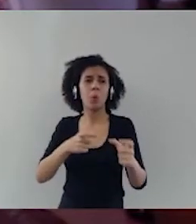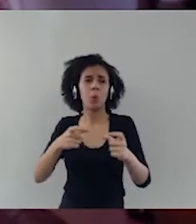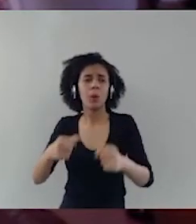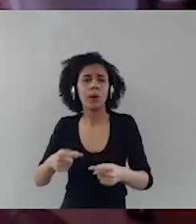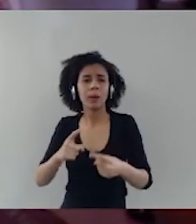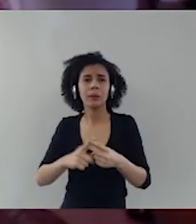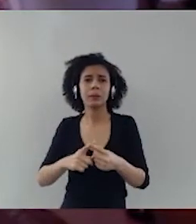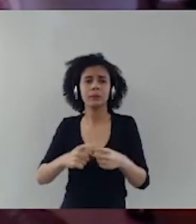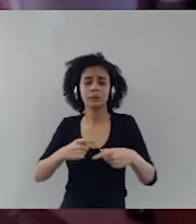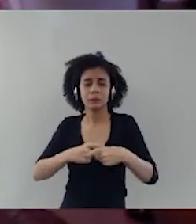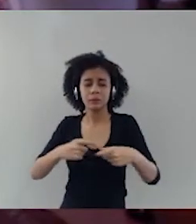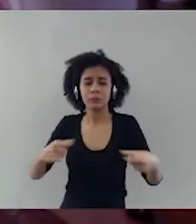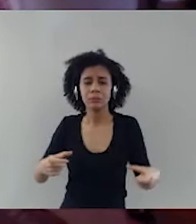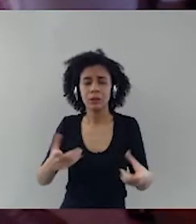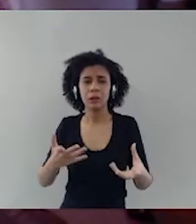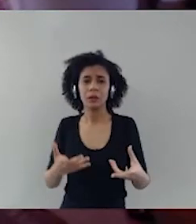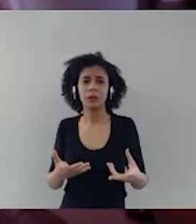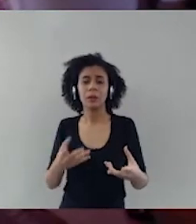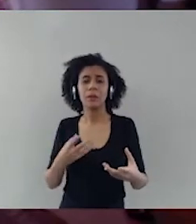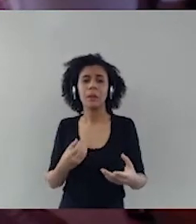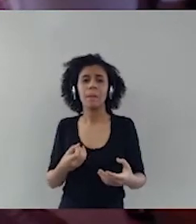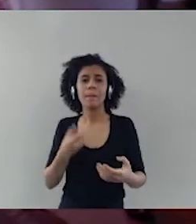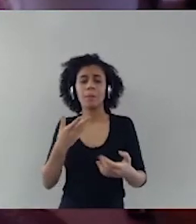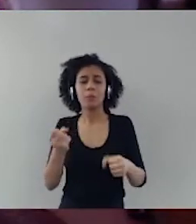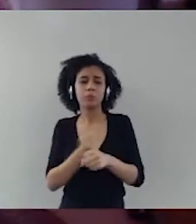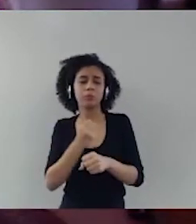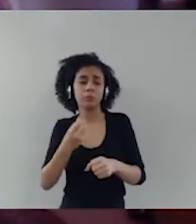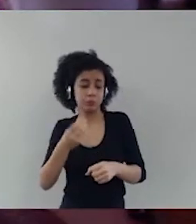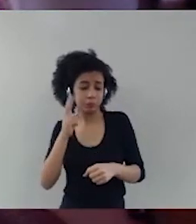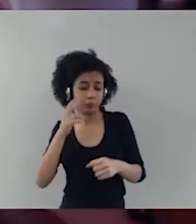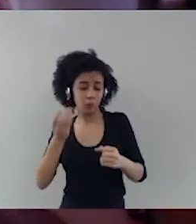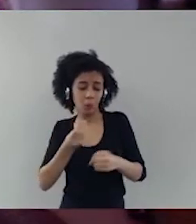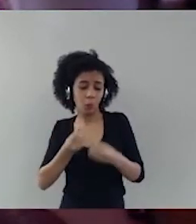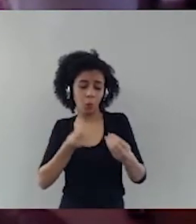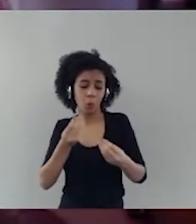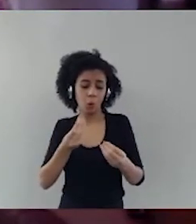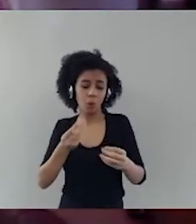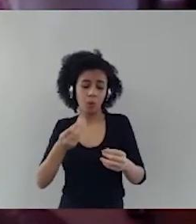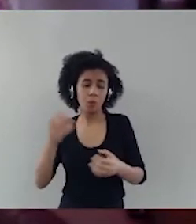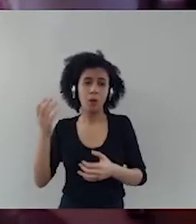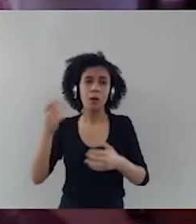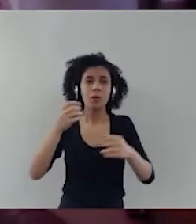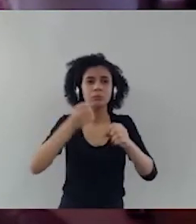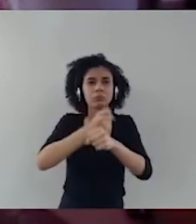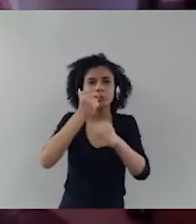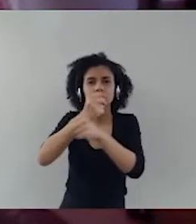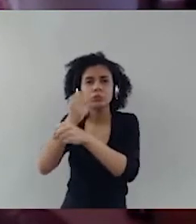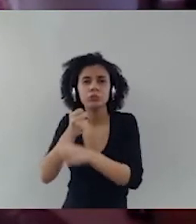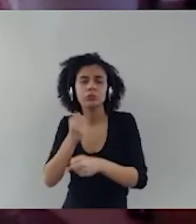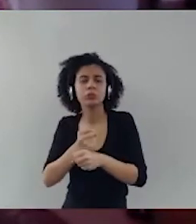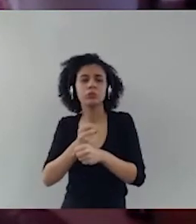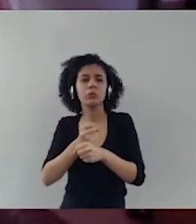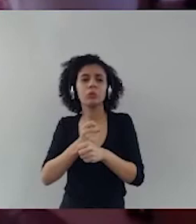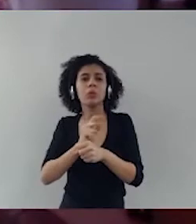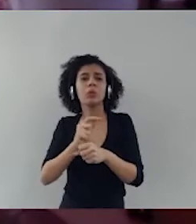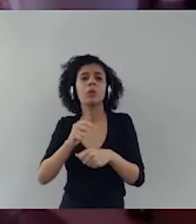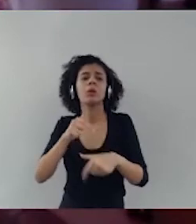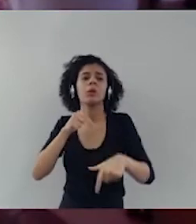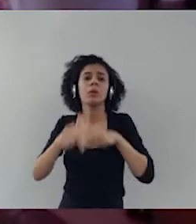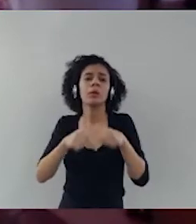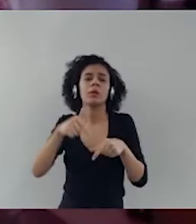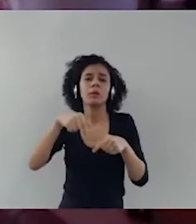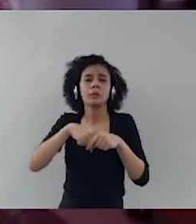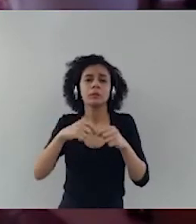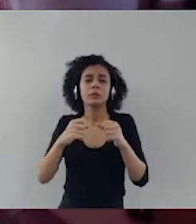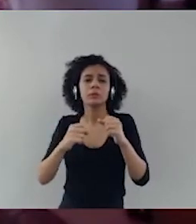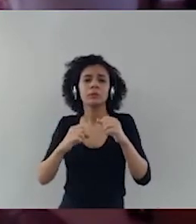localização, espaço físico, qualidade construtiva, ambiental e arquitetônica, existência de serviços e